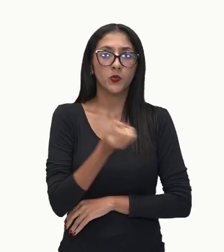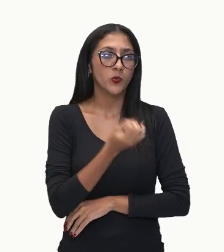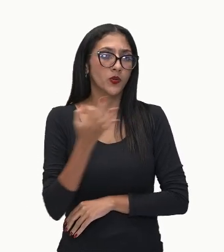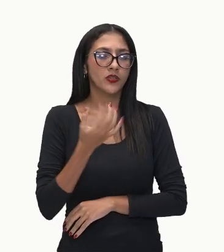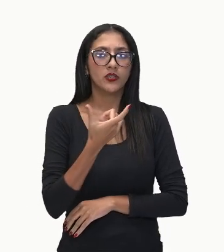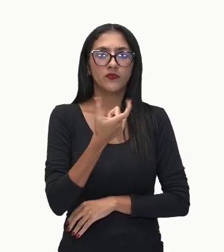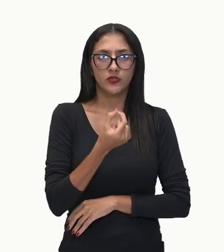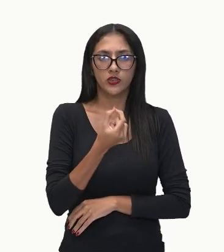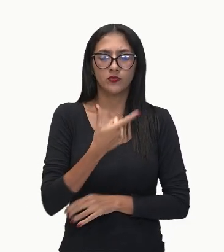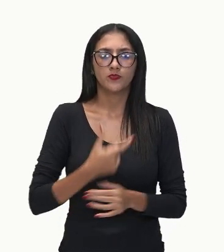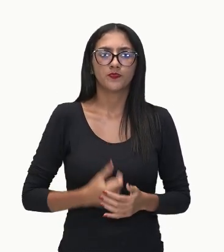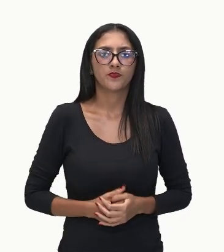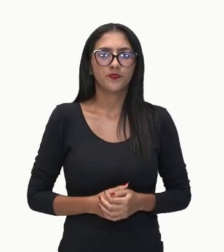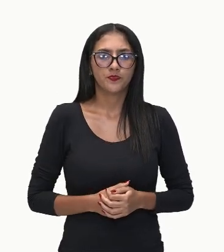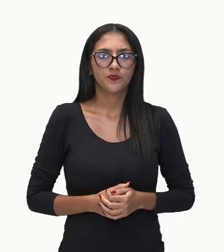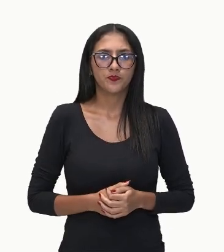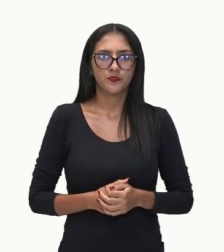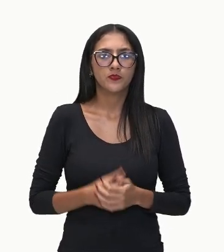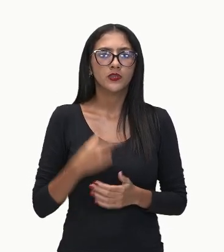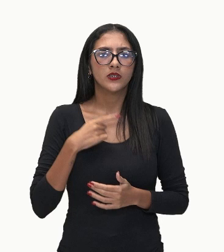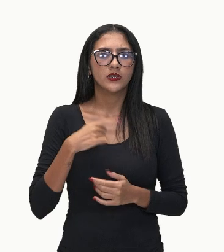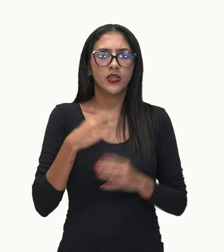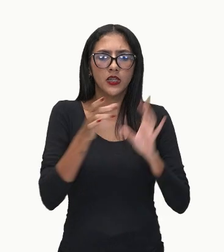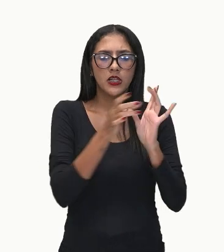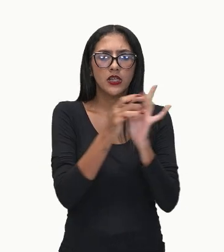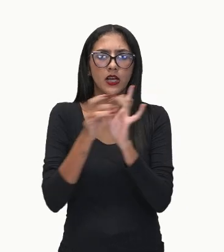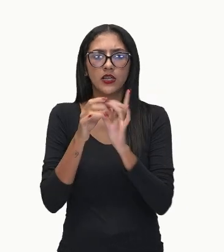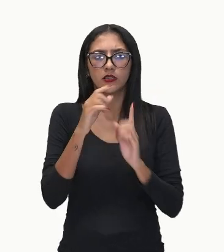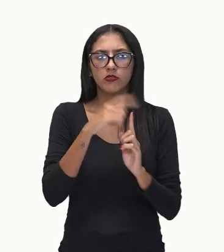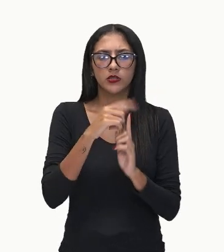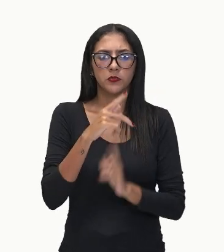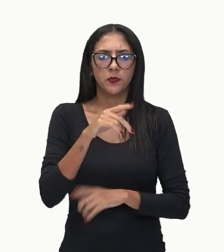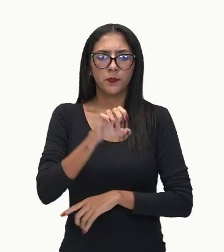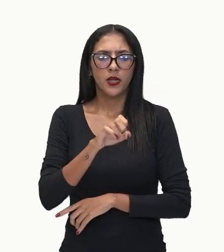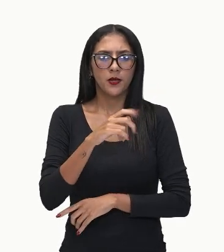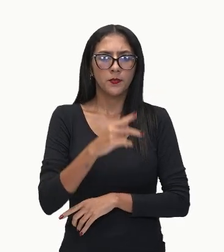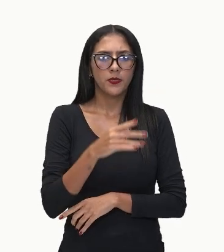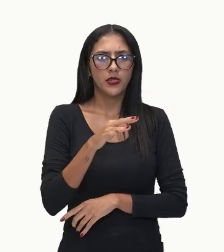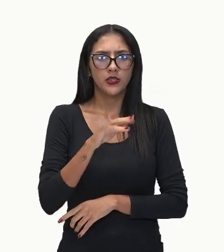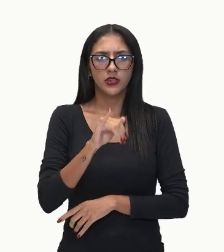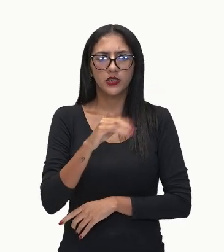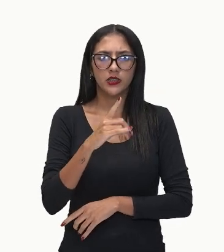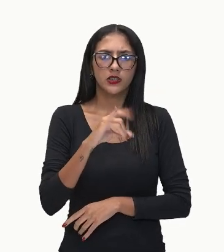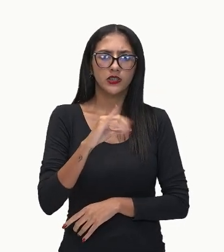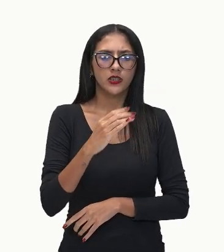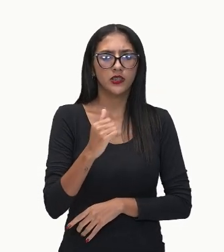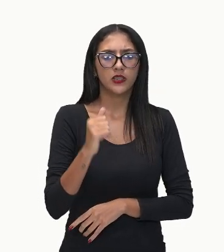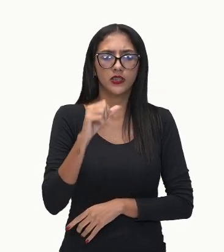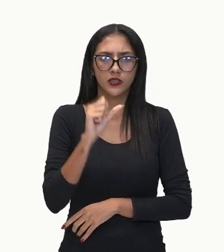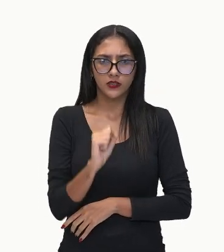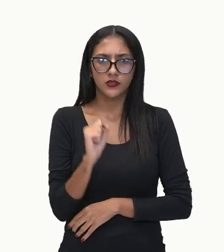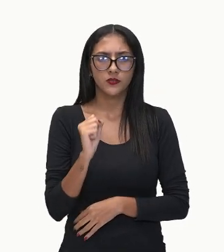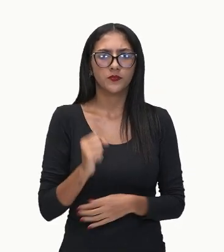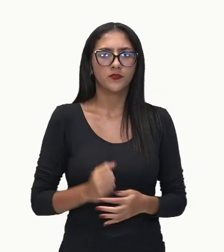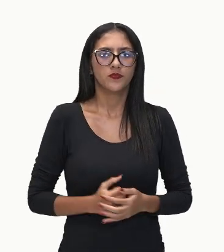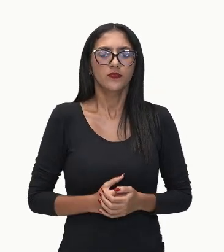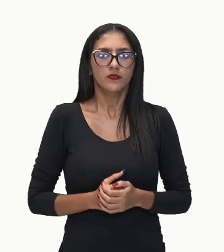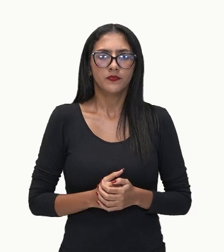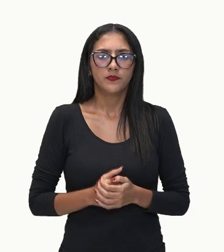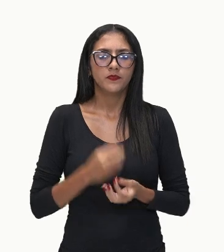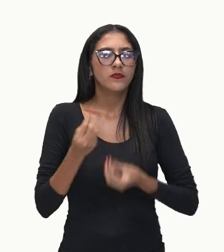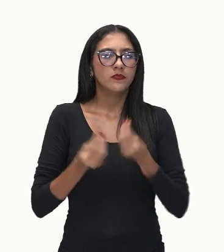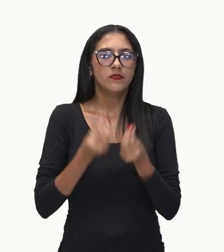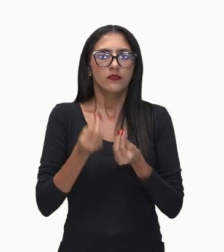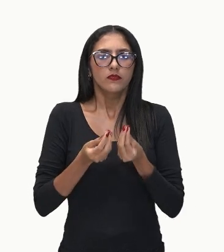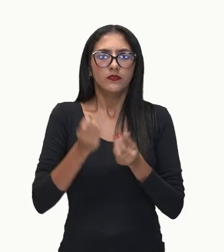por ligações peptídicas. Observem aí que para ocorrer, né, a formação